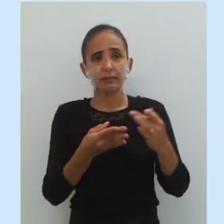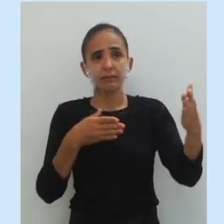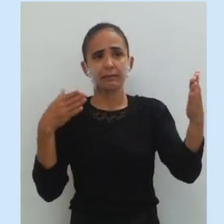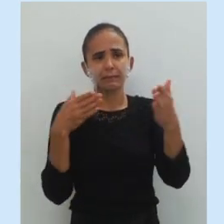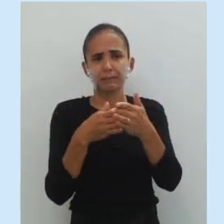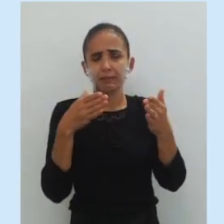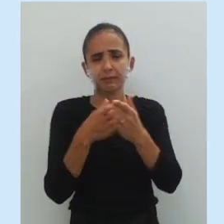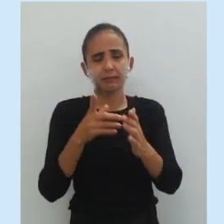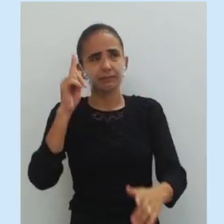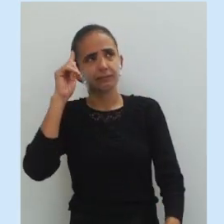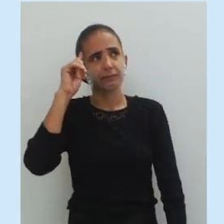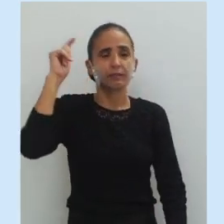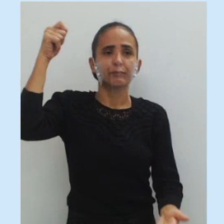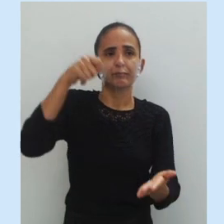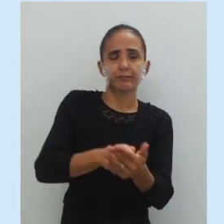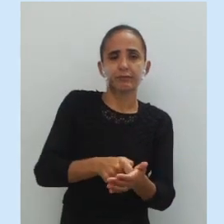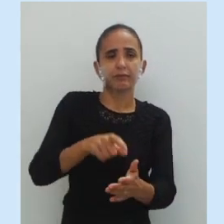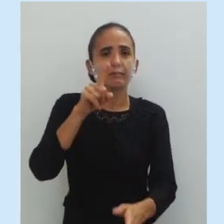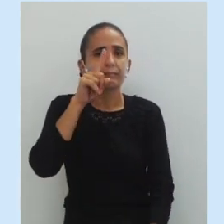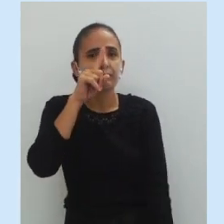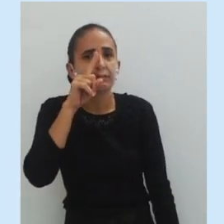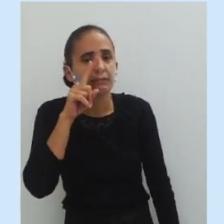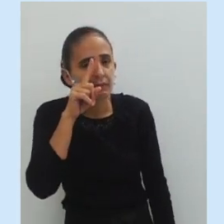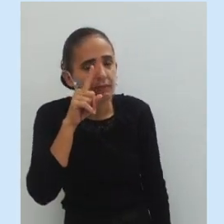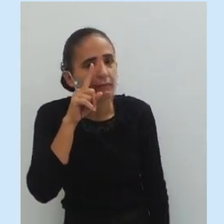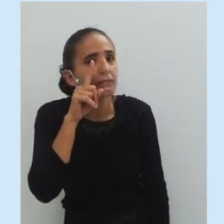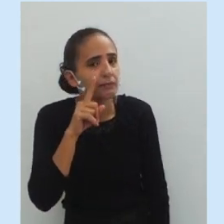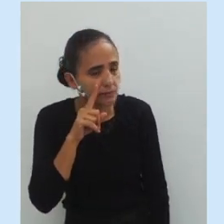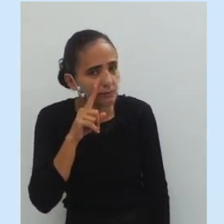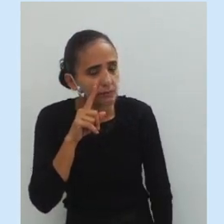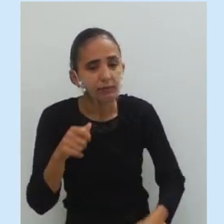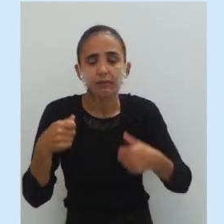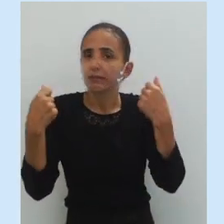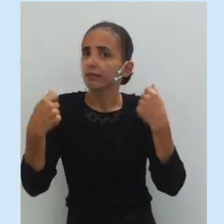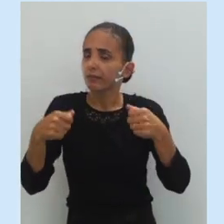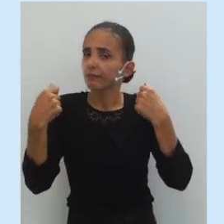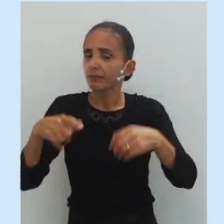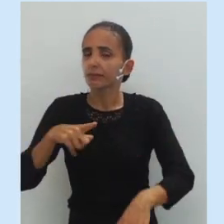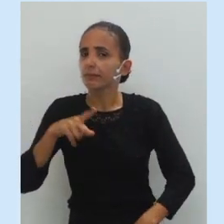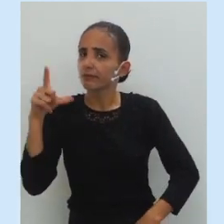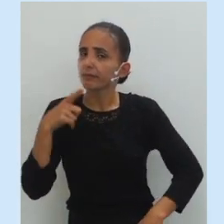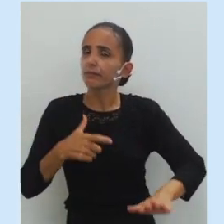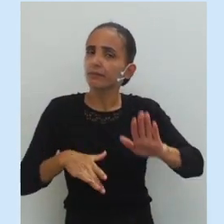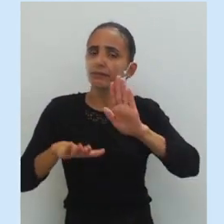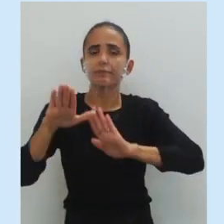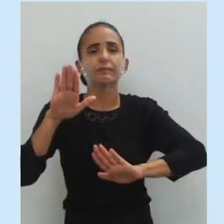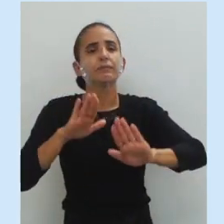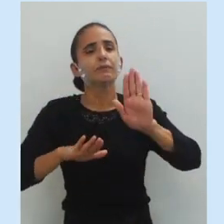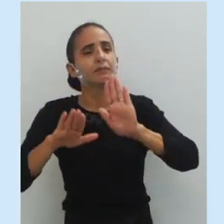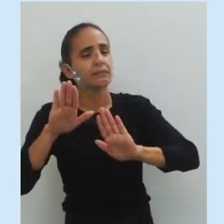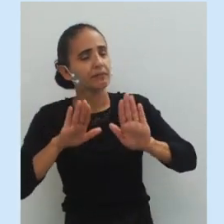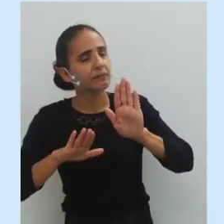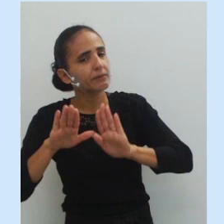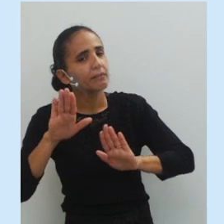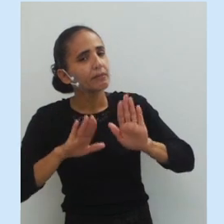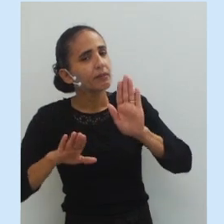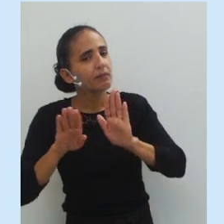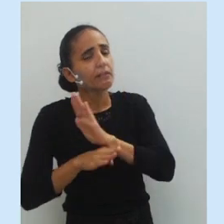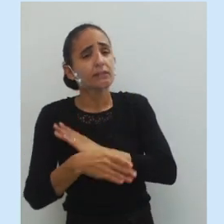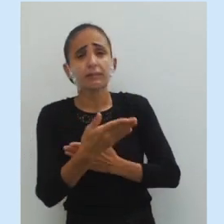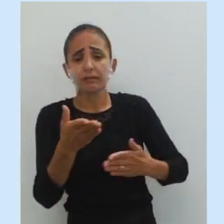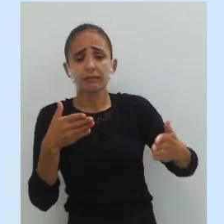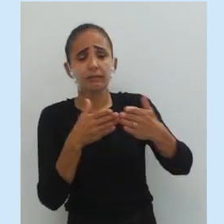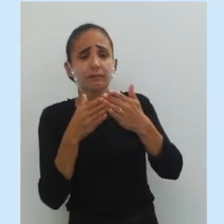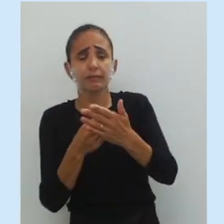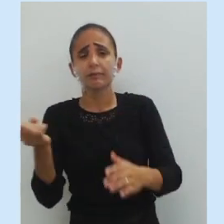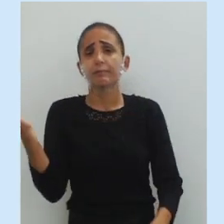as decisões de risco, que nem sempre, né, a inovação ela pode trazer um benefício,